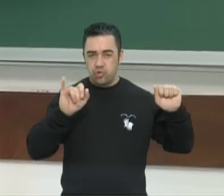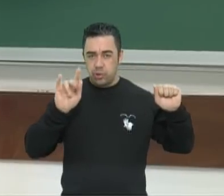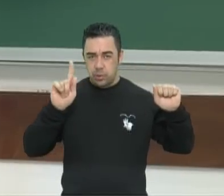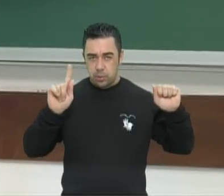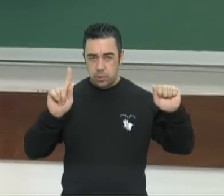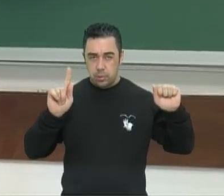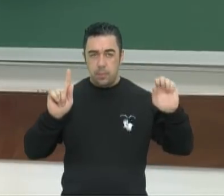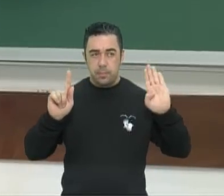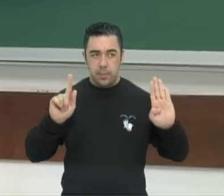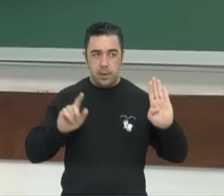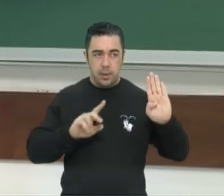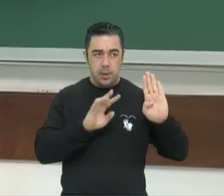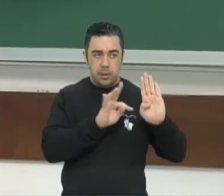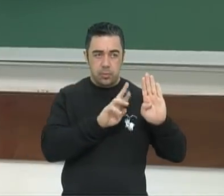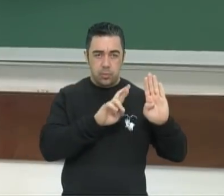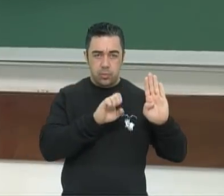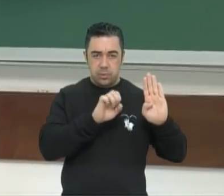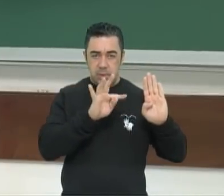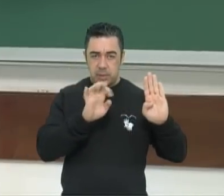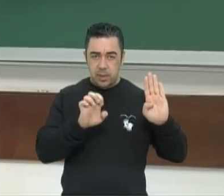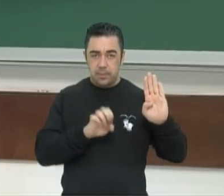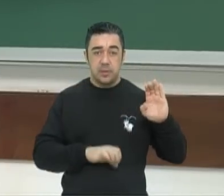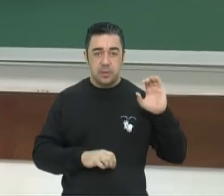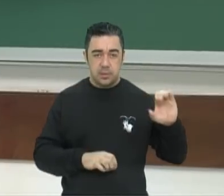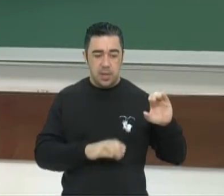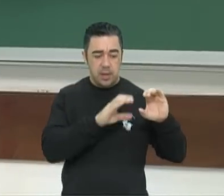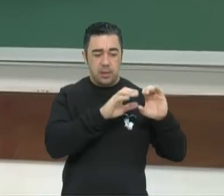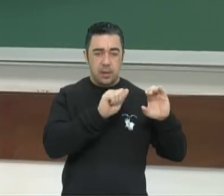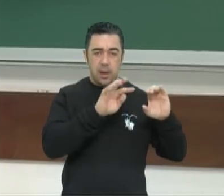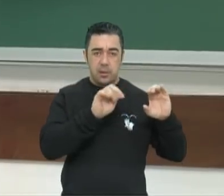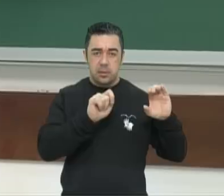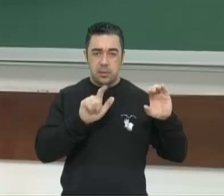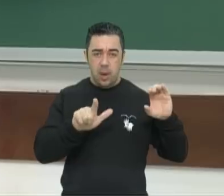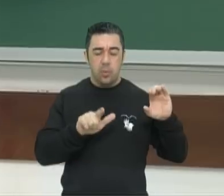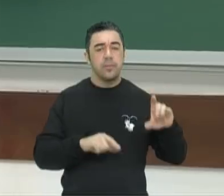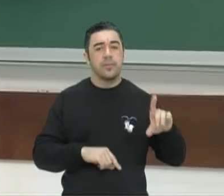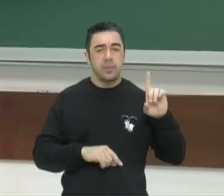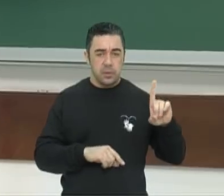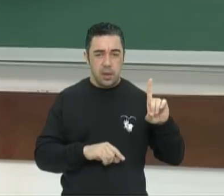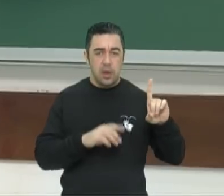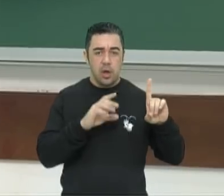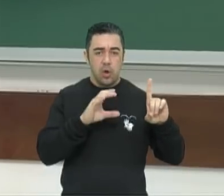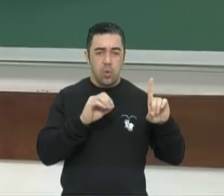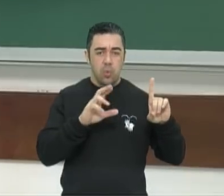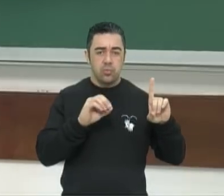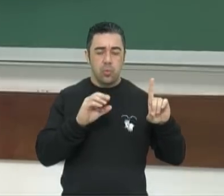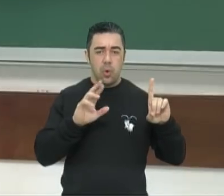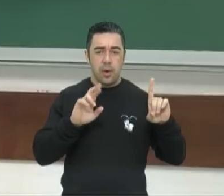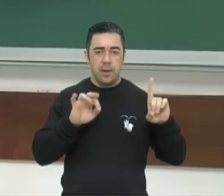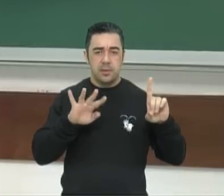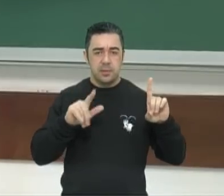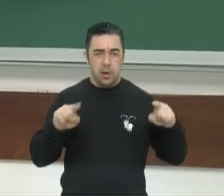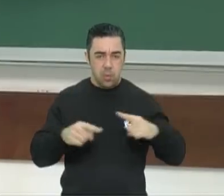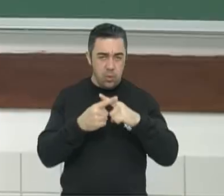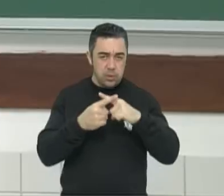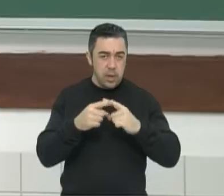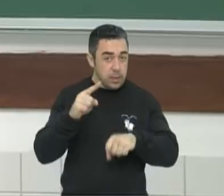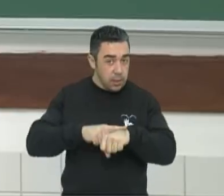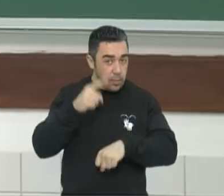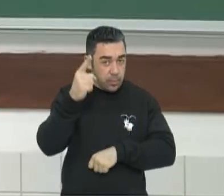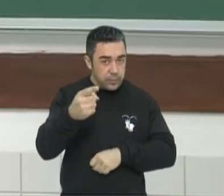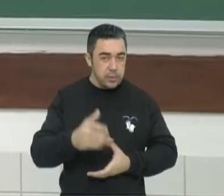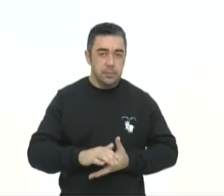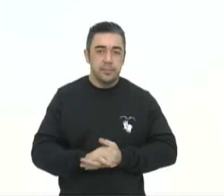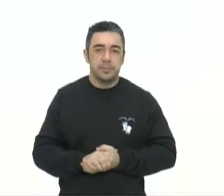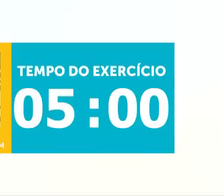holding, B, trust, C, cartel ou D, concorrência. Mais um tempo e nós já voltamos para a